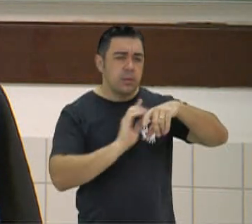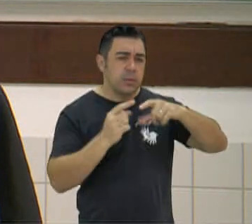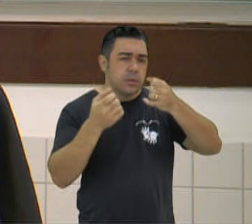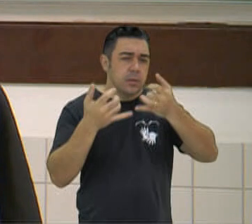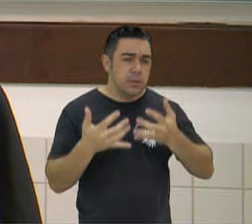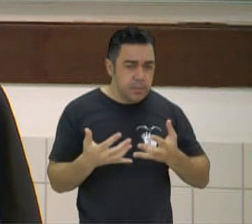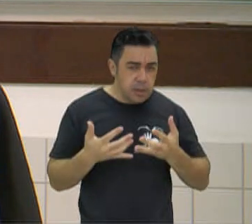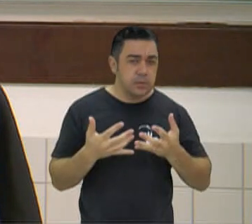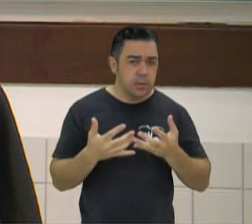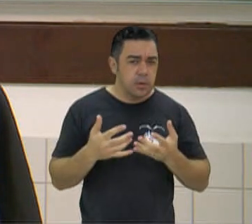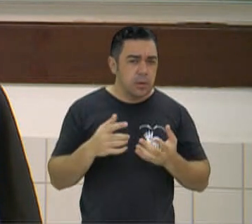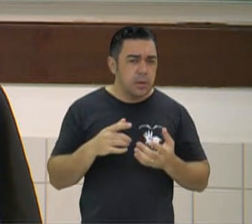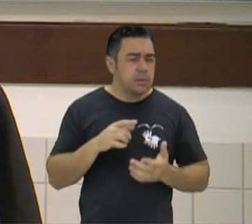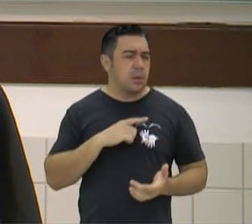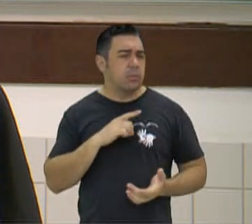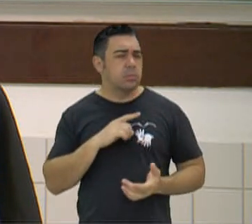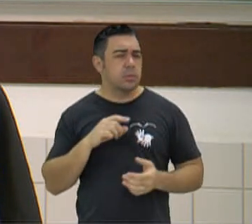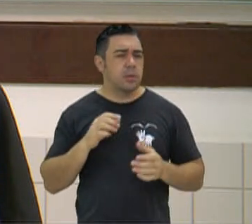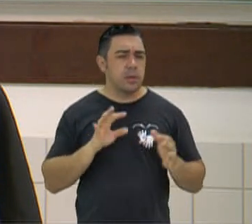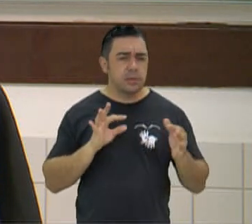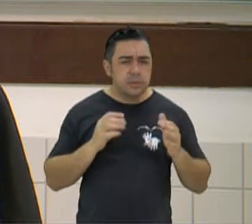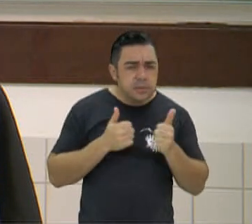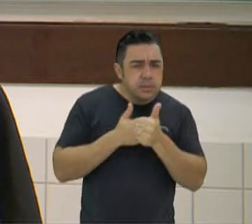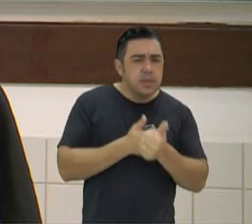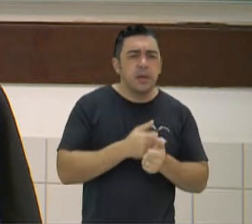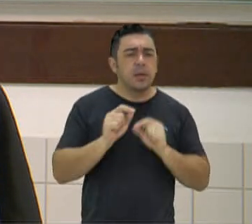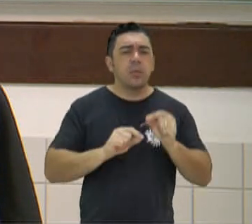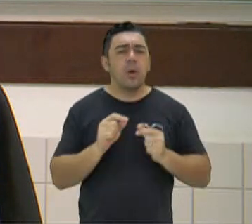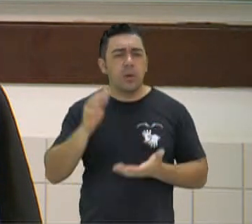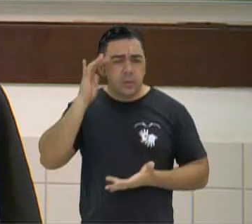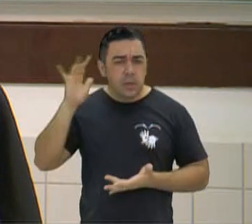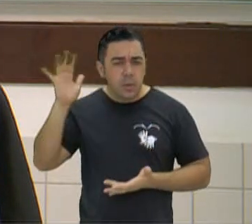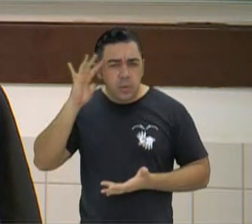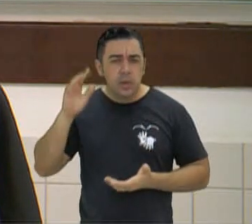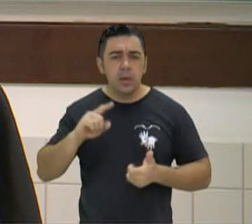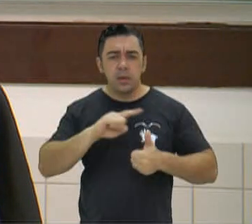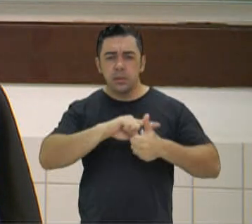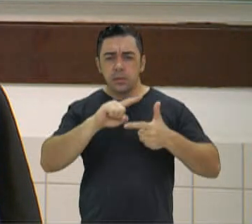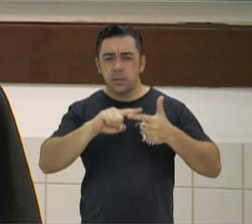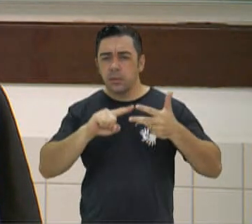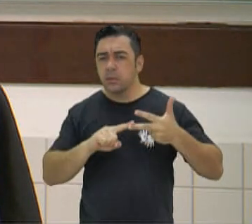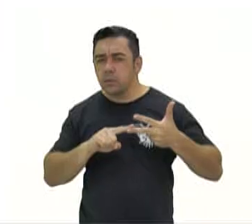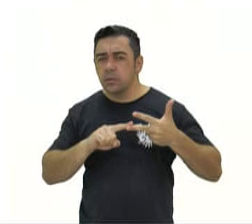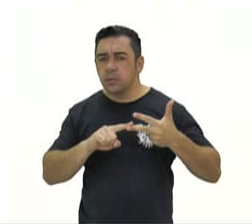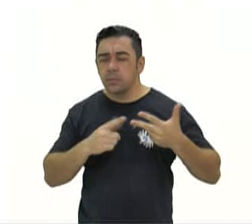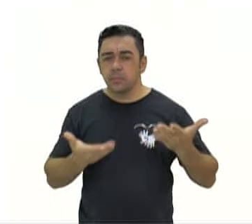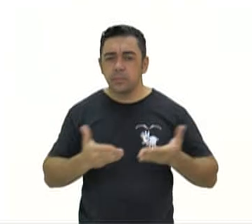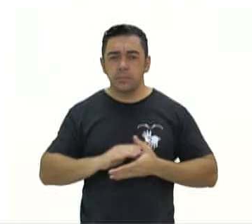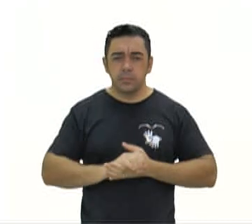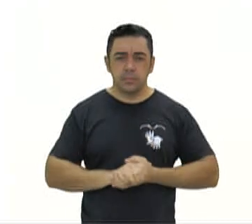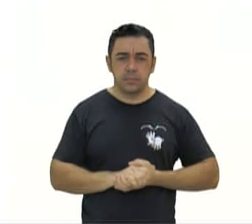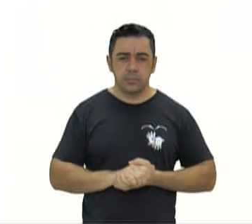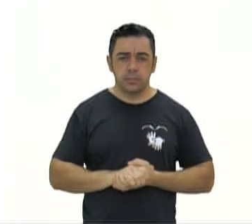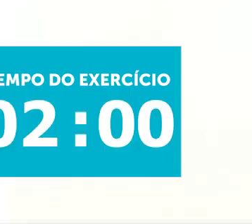Essa explicação está de acordo com qual teoria? Do Lamarck, do Darwin ou do neodarwinismo?